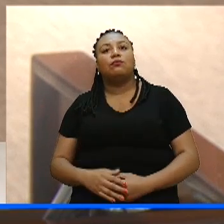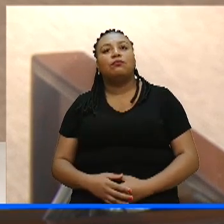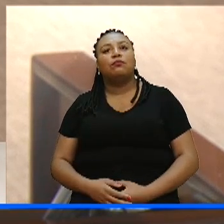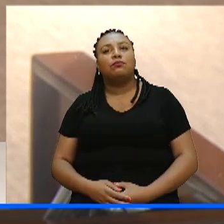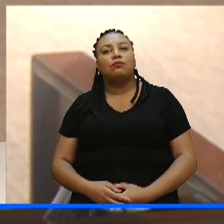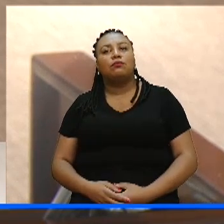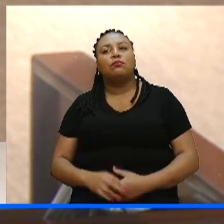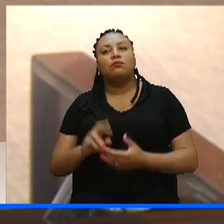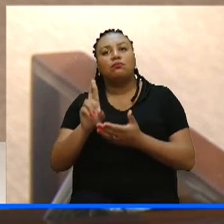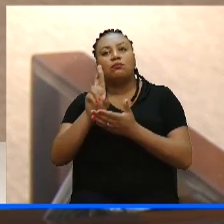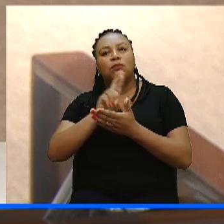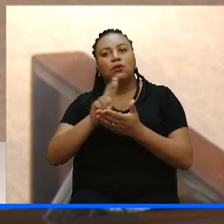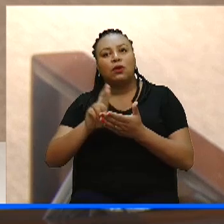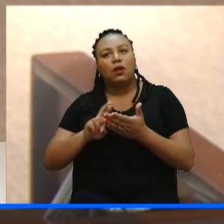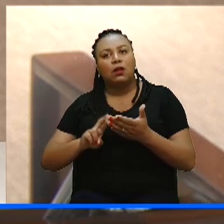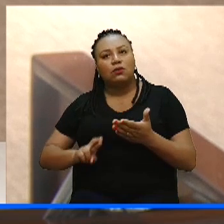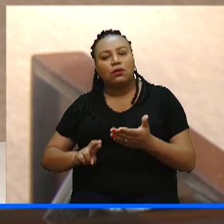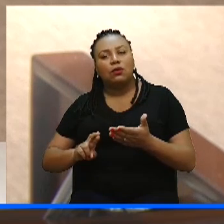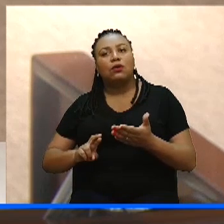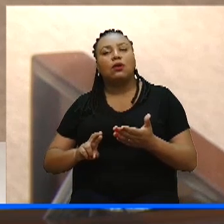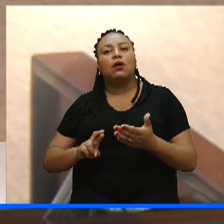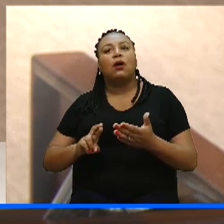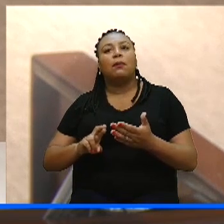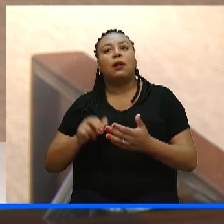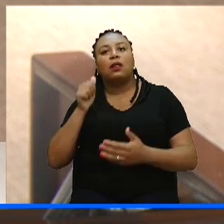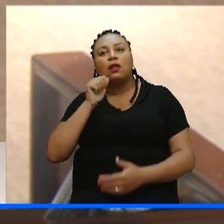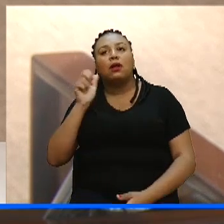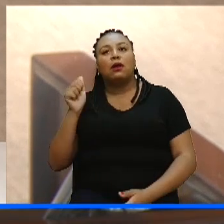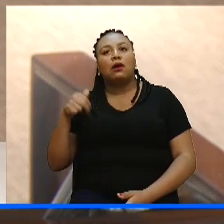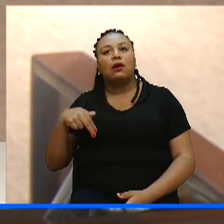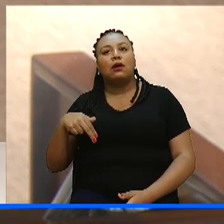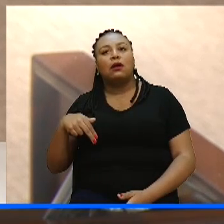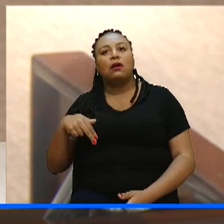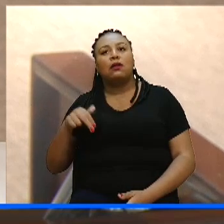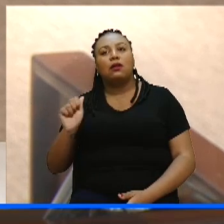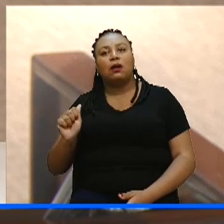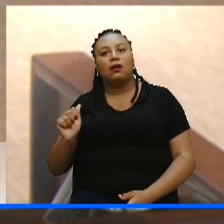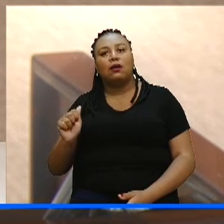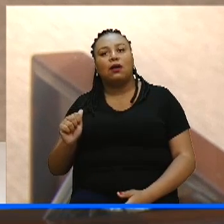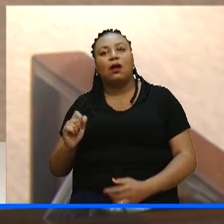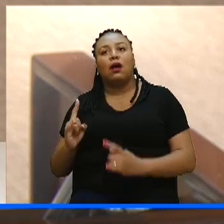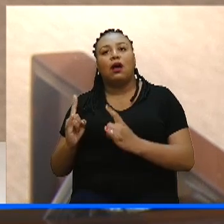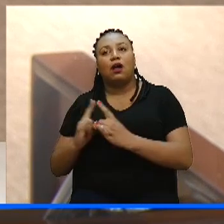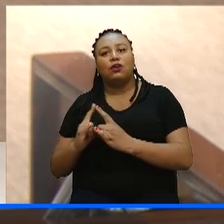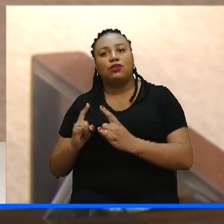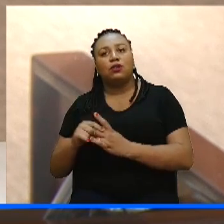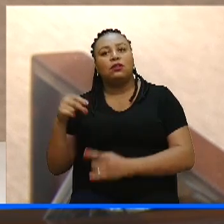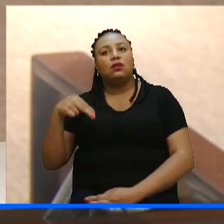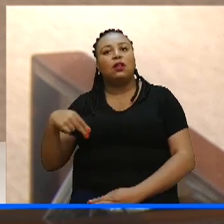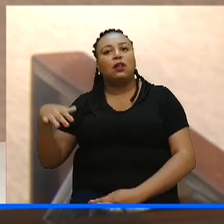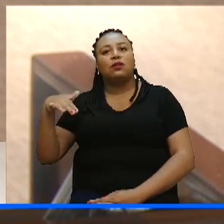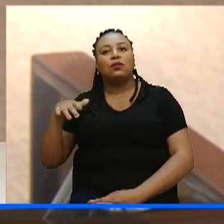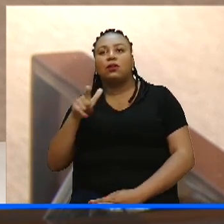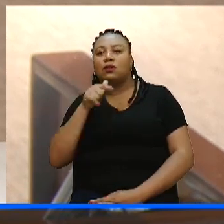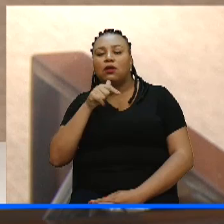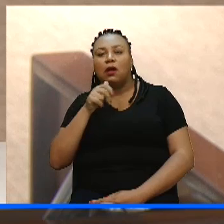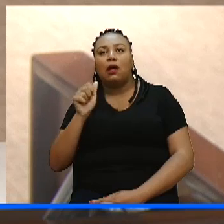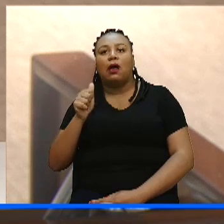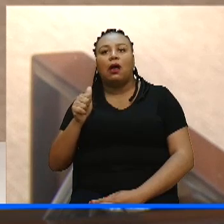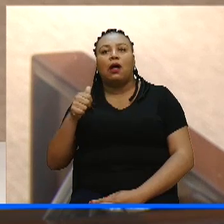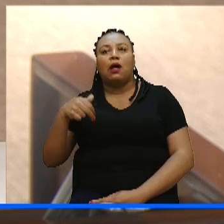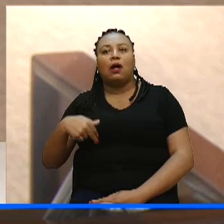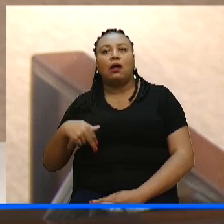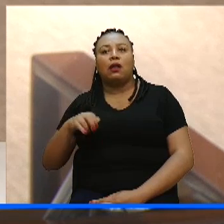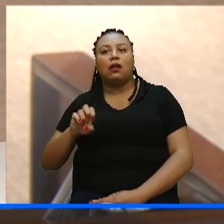relatório para que a ana agência nacional de águas anel a sema